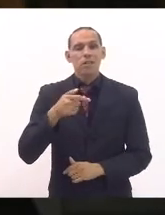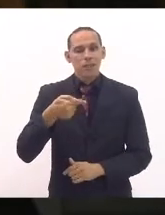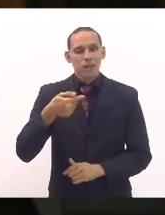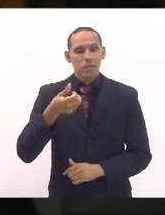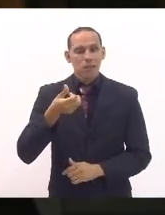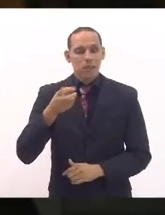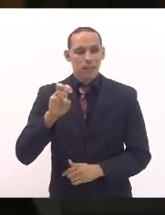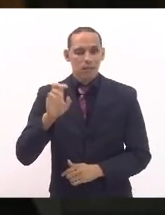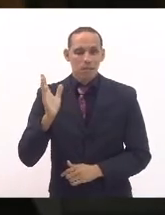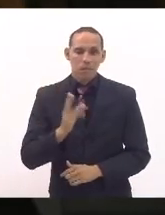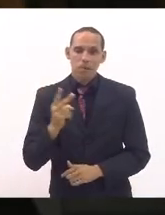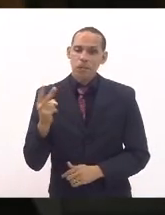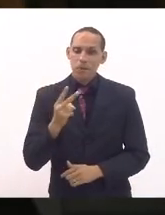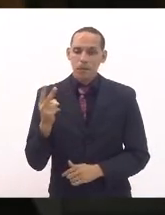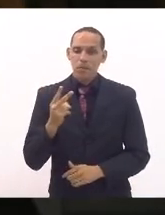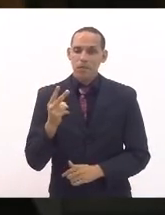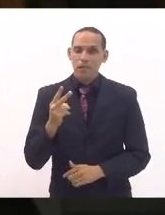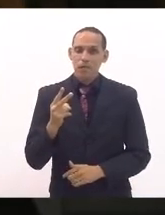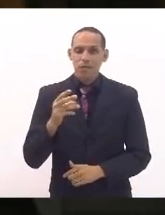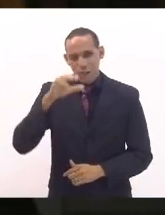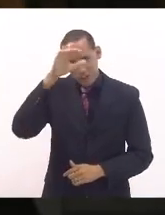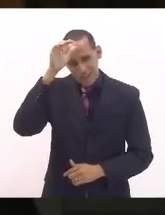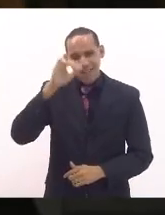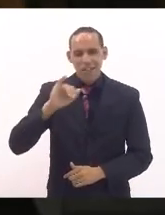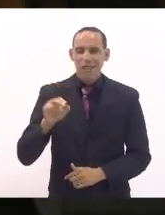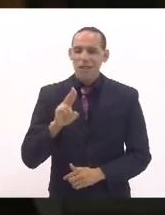5765, de 22, deputada Tiaju,